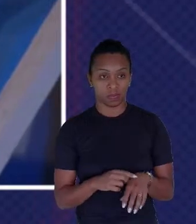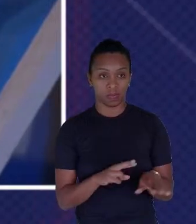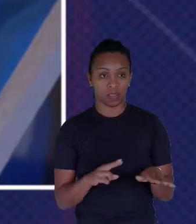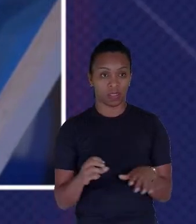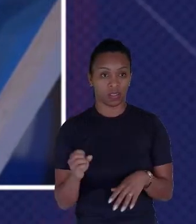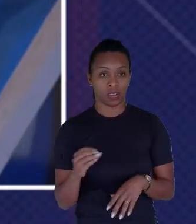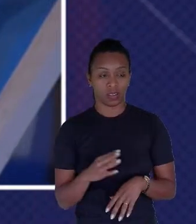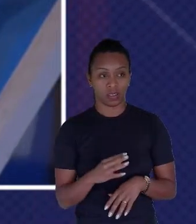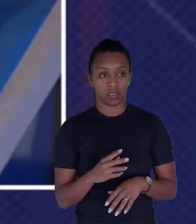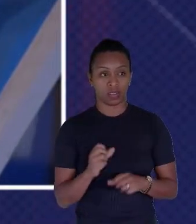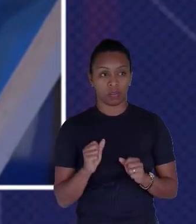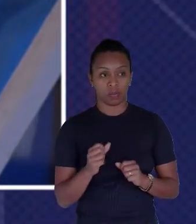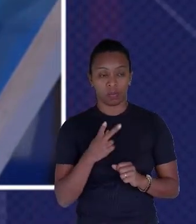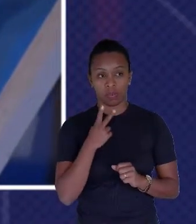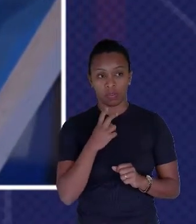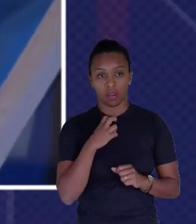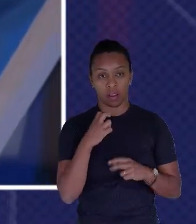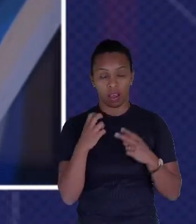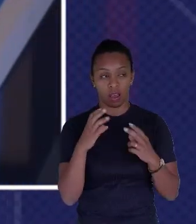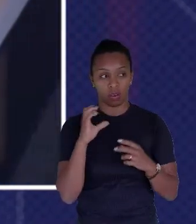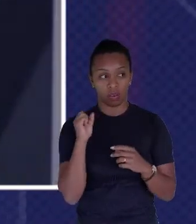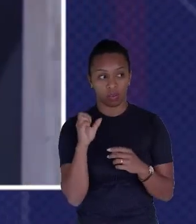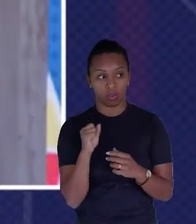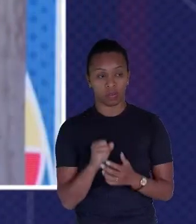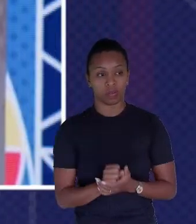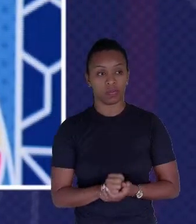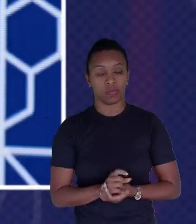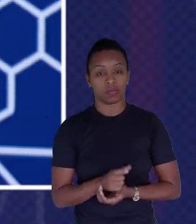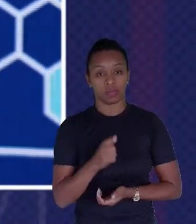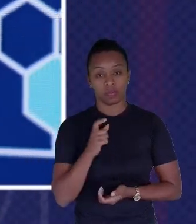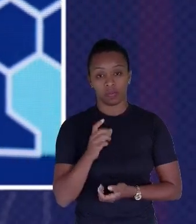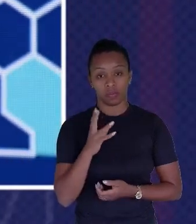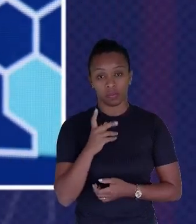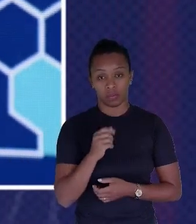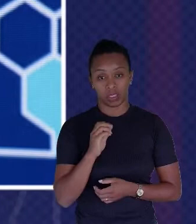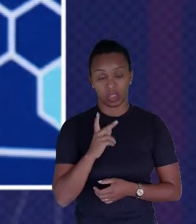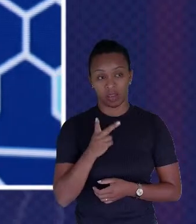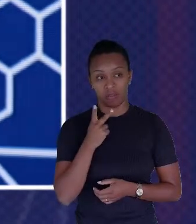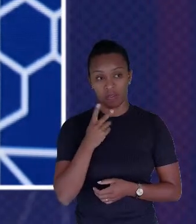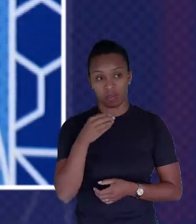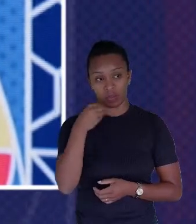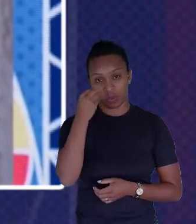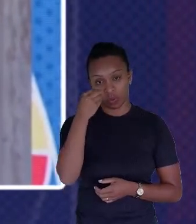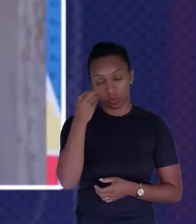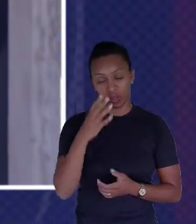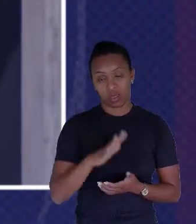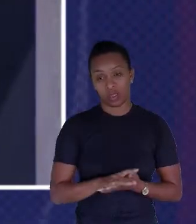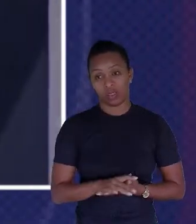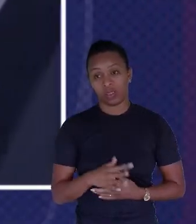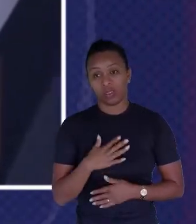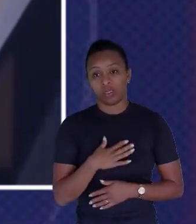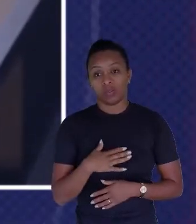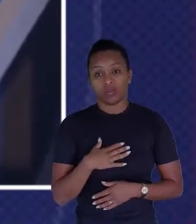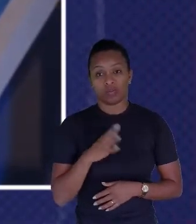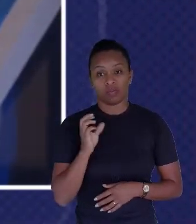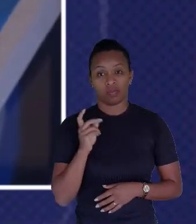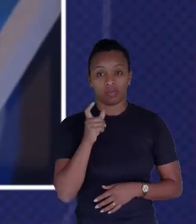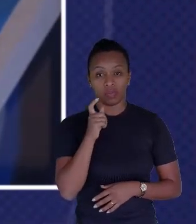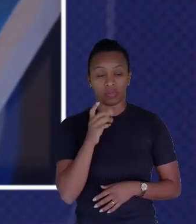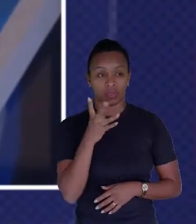inovação podem falar alto aqui para ouvir algumas palavras bonitas Como diz minha sobrinha gostamos e